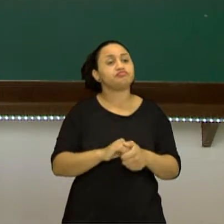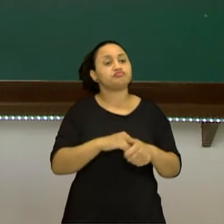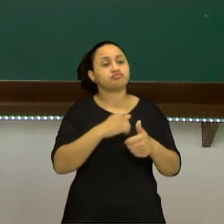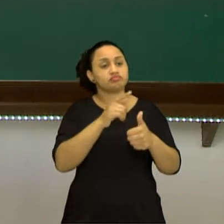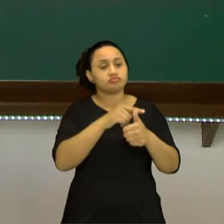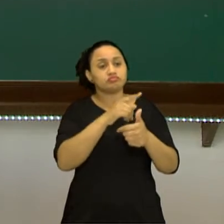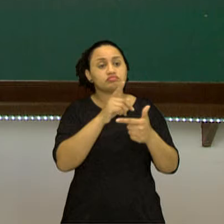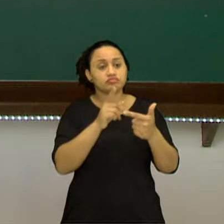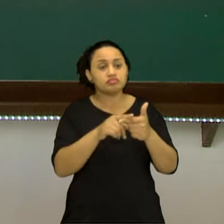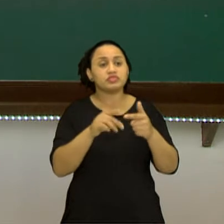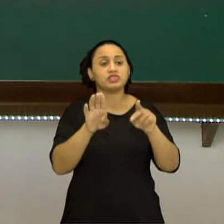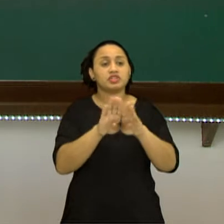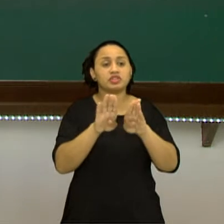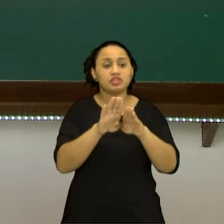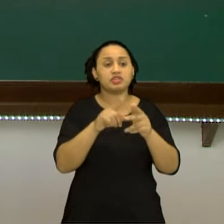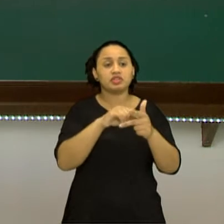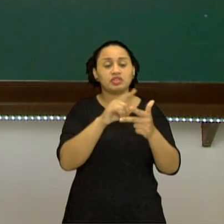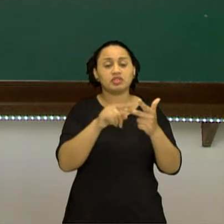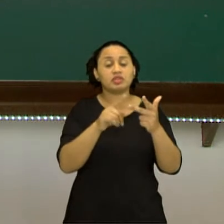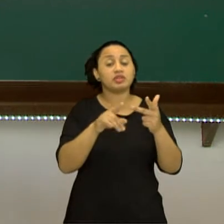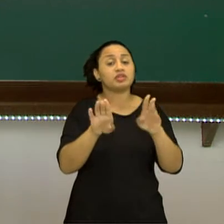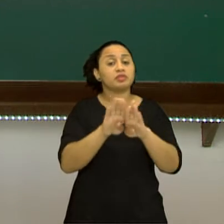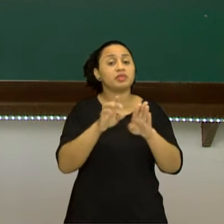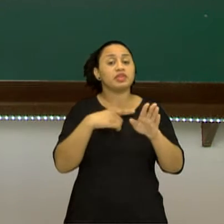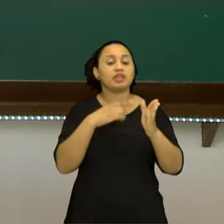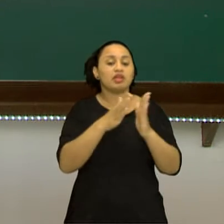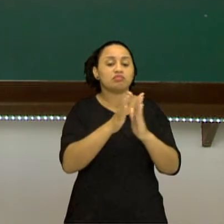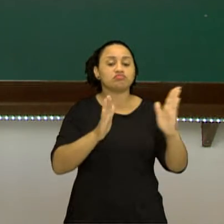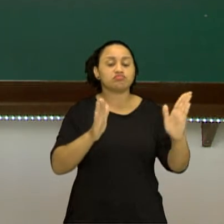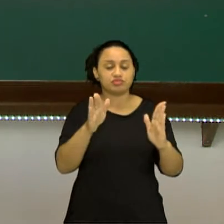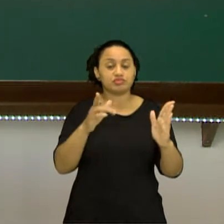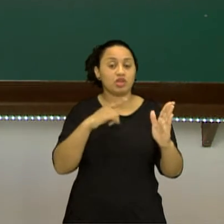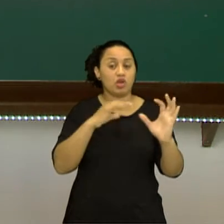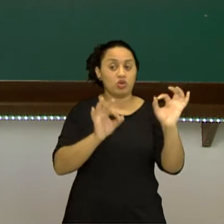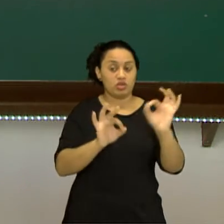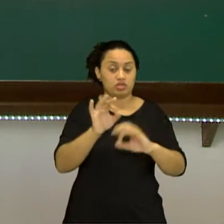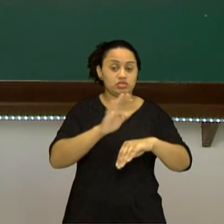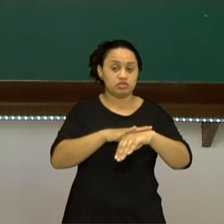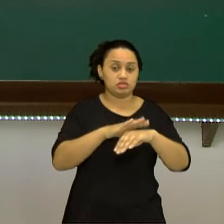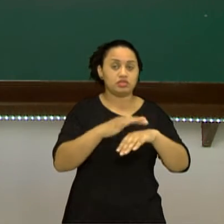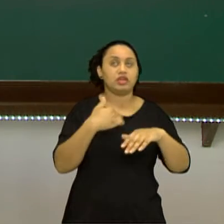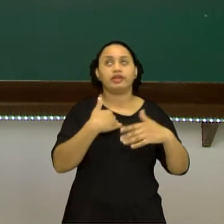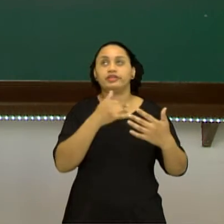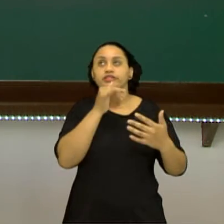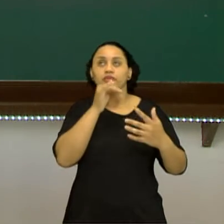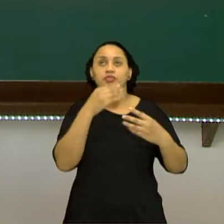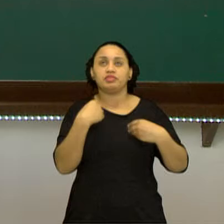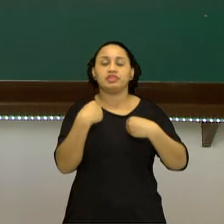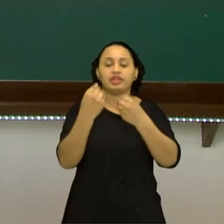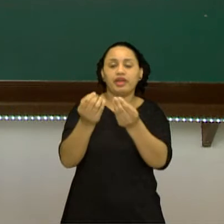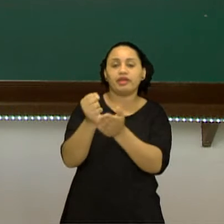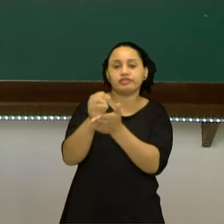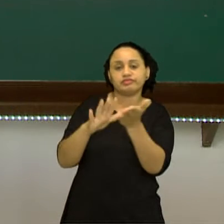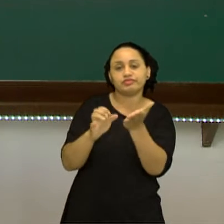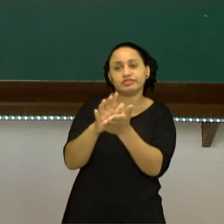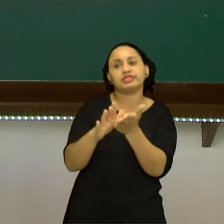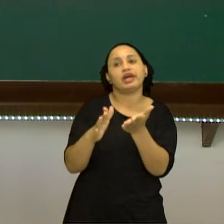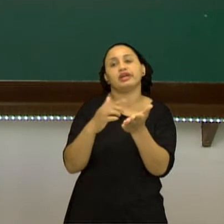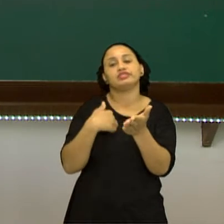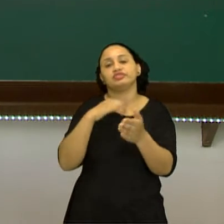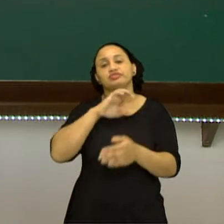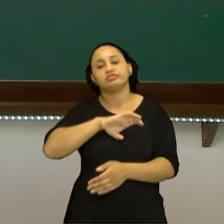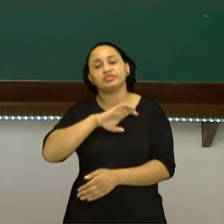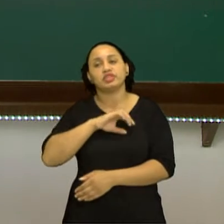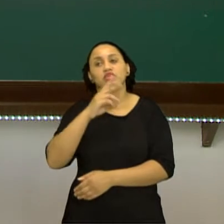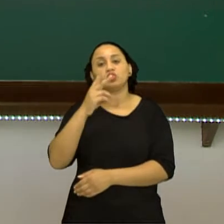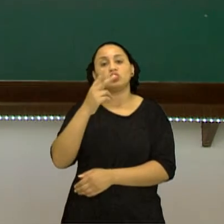é importante, né? Na nossa gestão do tempo, eu preciso definir prazos. Eu tenho que entregar um trabalho, né, de língua portuguesa